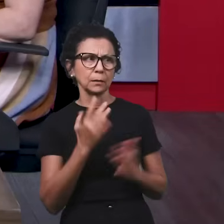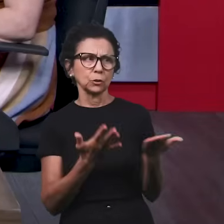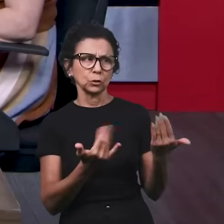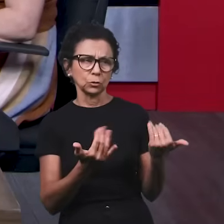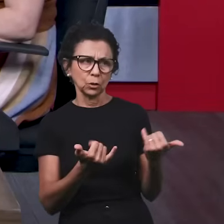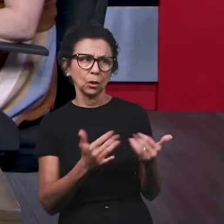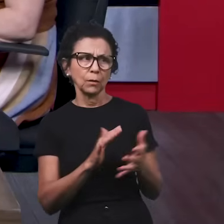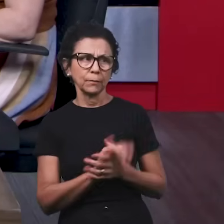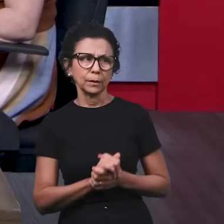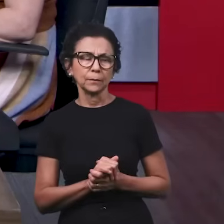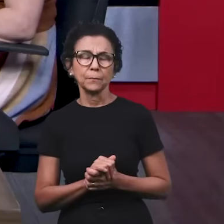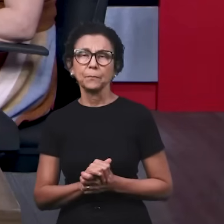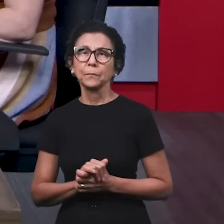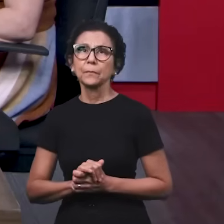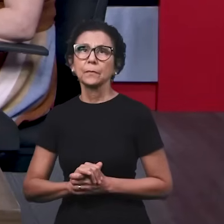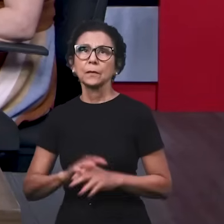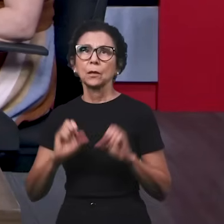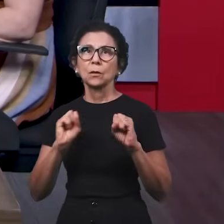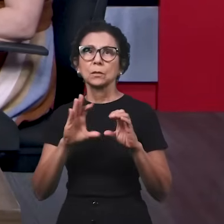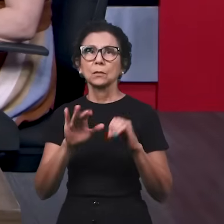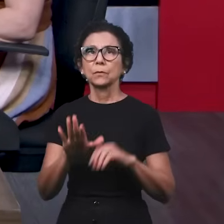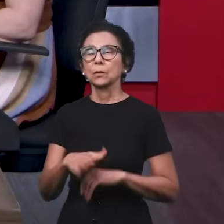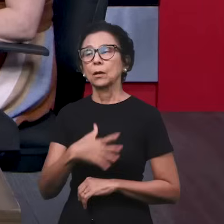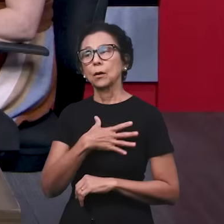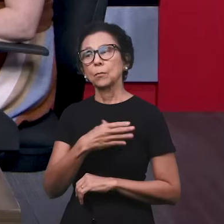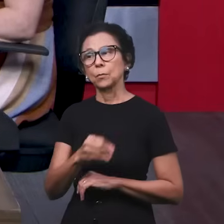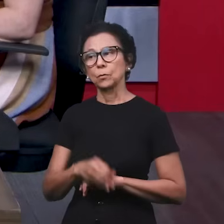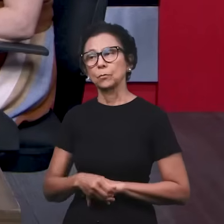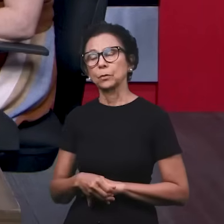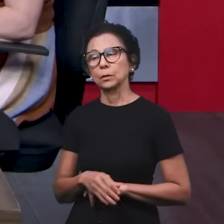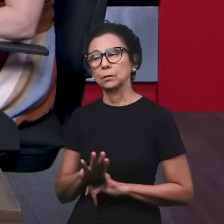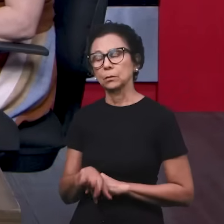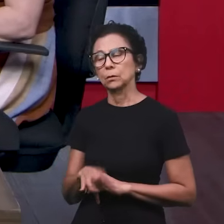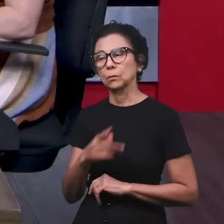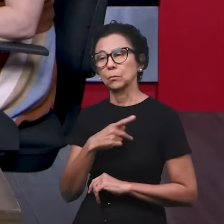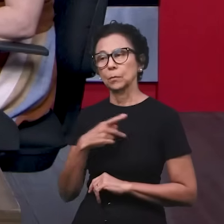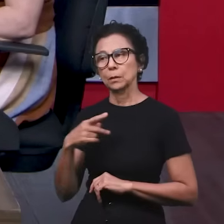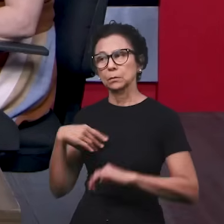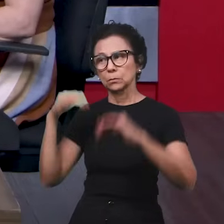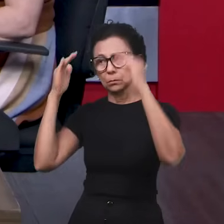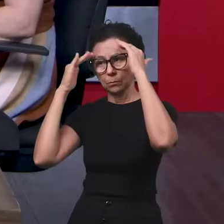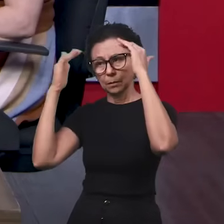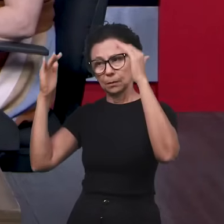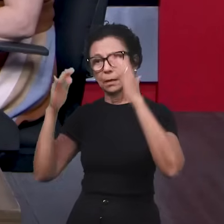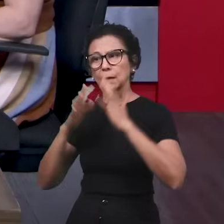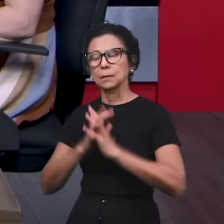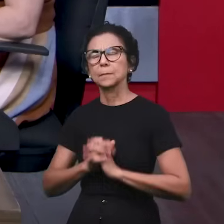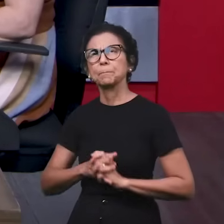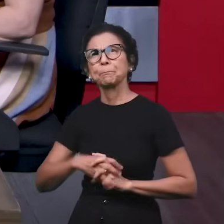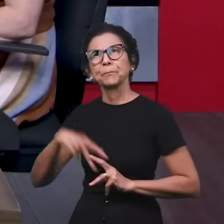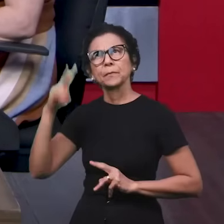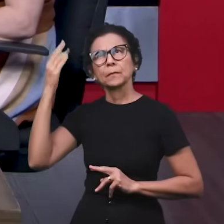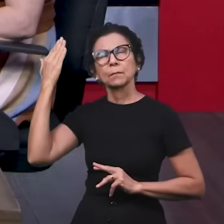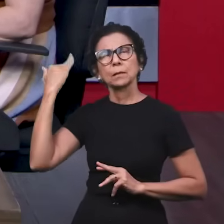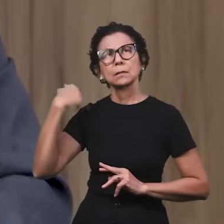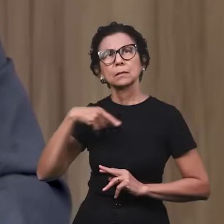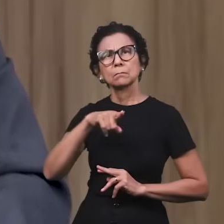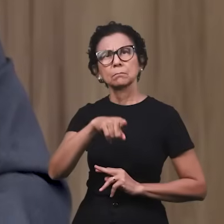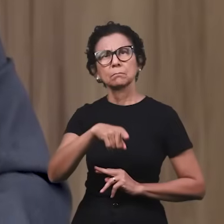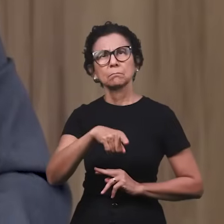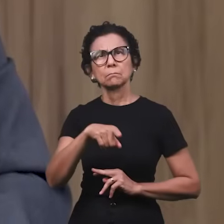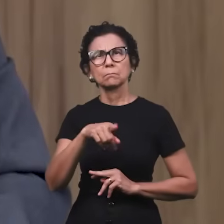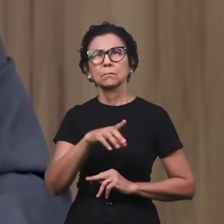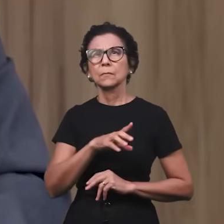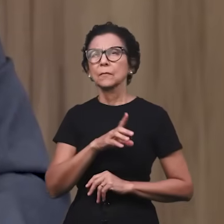ministério, né? Eu lembro de uma vez que ele queria fazer uma viagem até para São Paulo e era uma viagem até, não sei